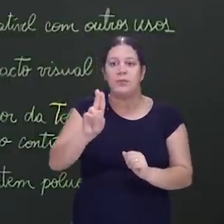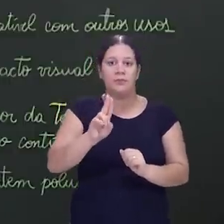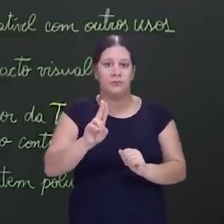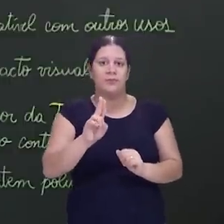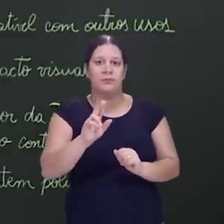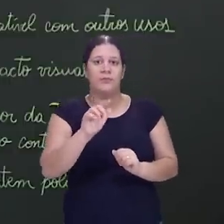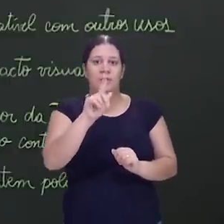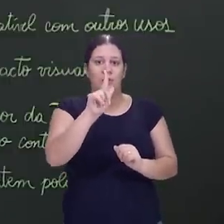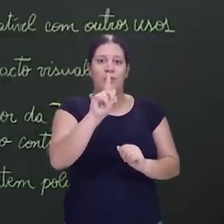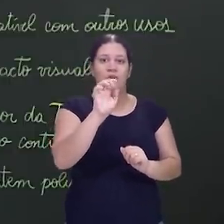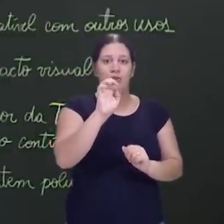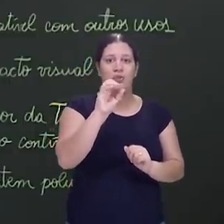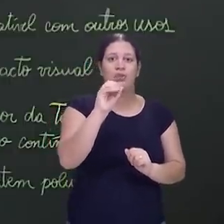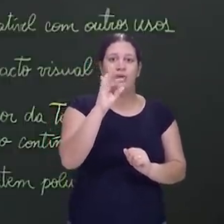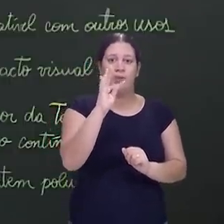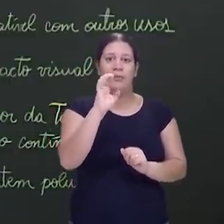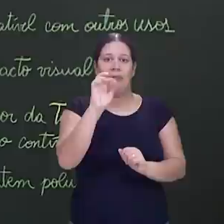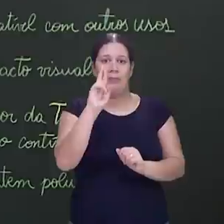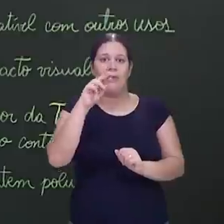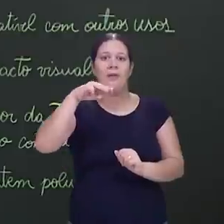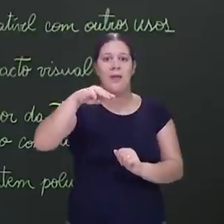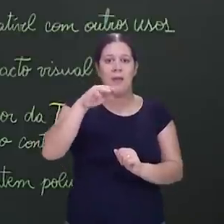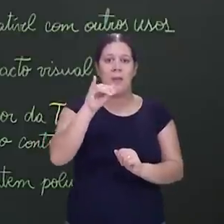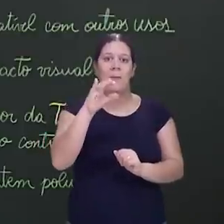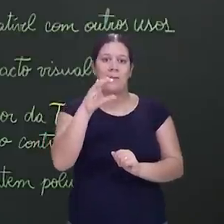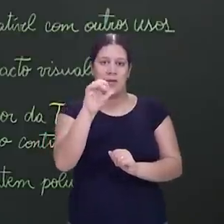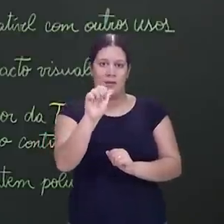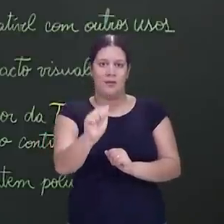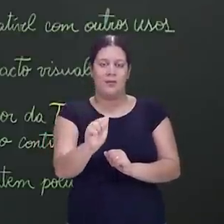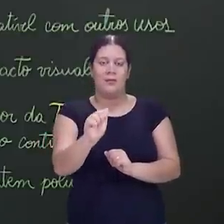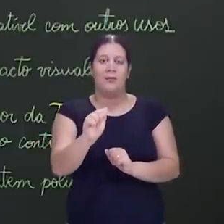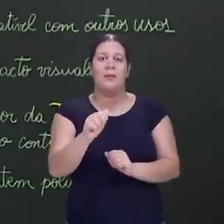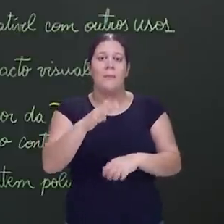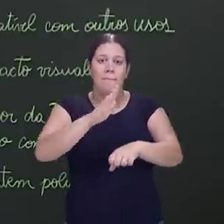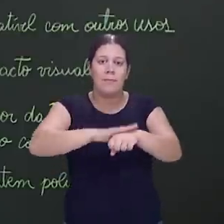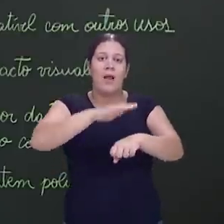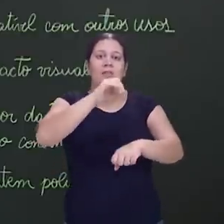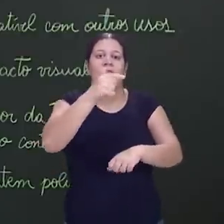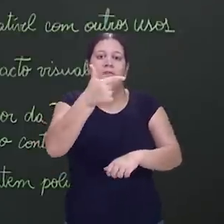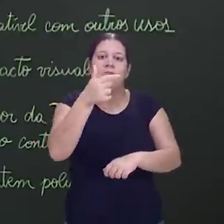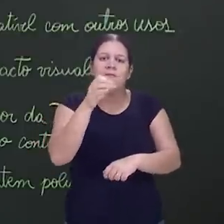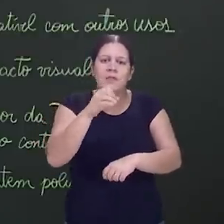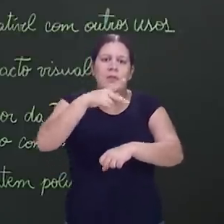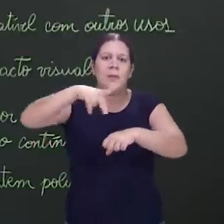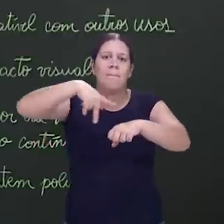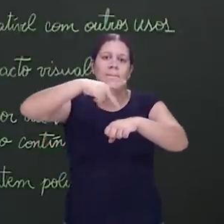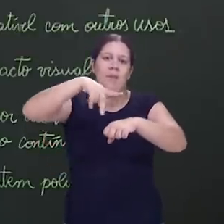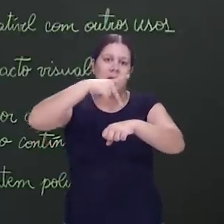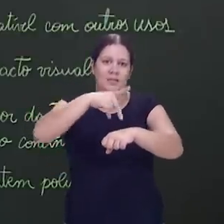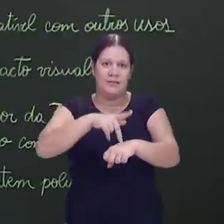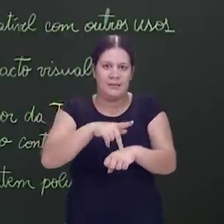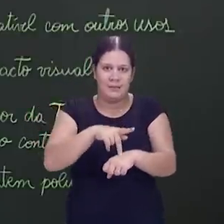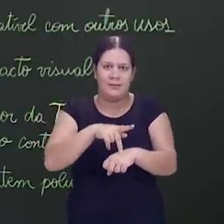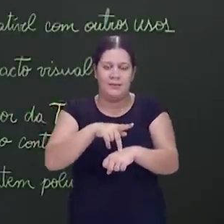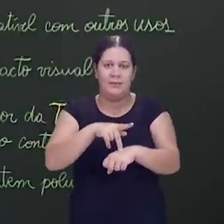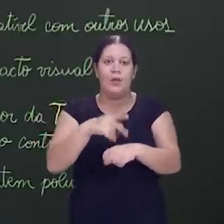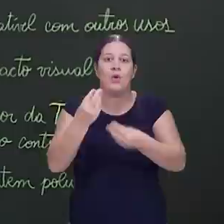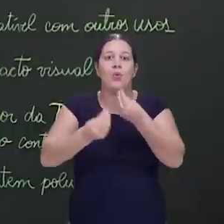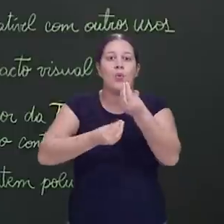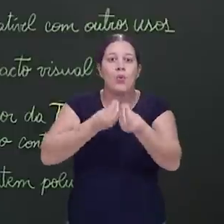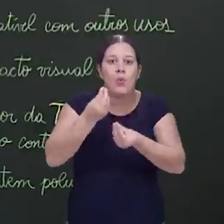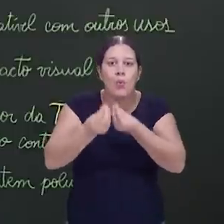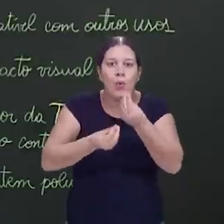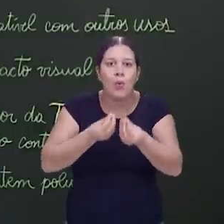Filipinas, Indonésia, Estados Unidos e mais outros 20 países pelo mundo. E como vai ser? Como ela vai